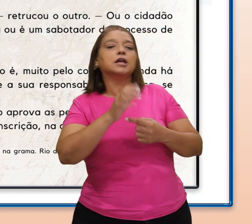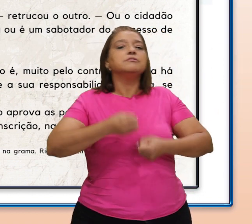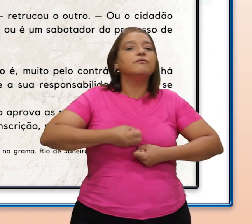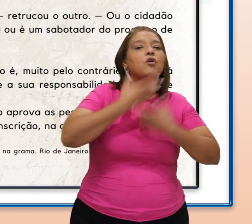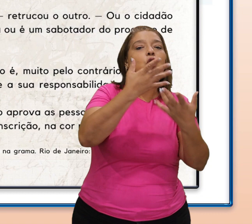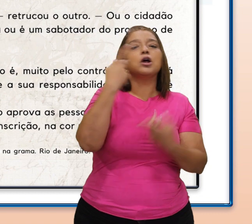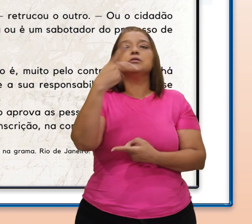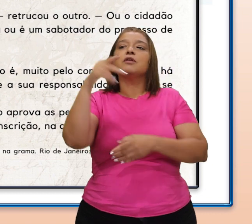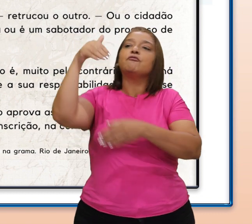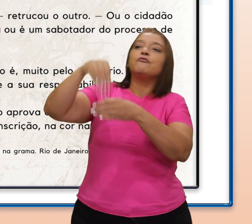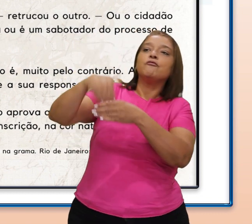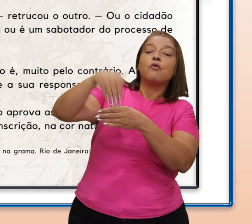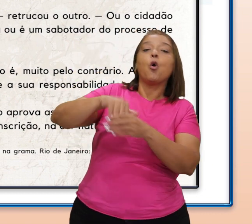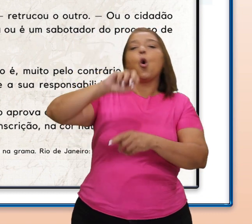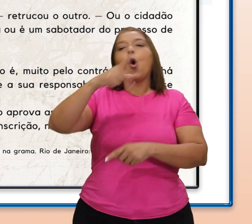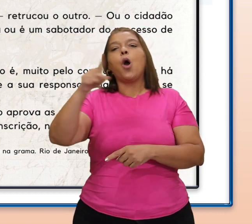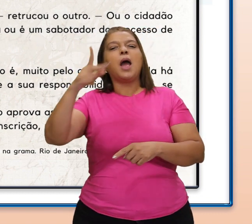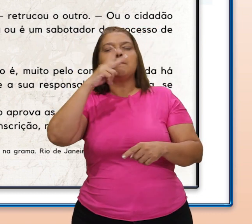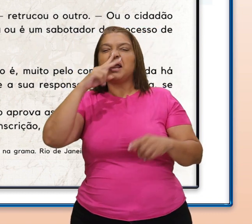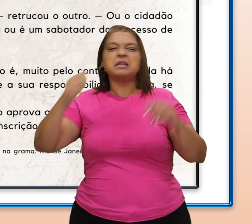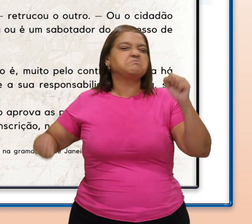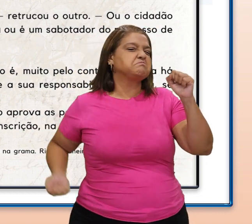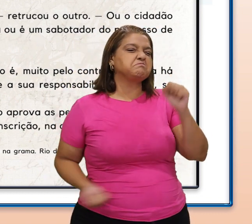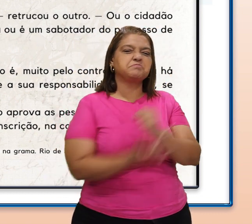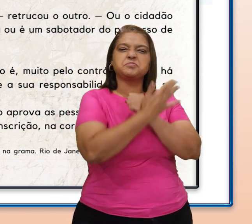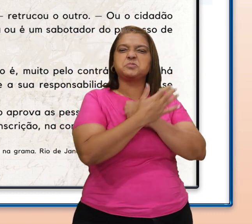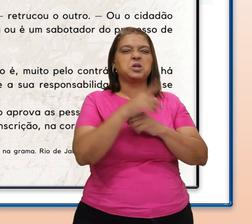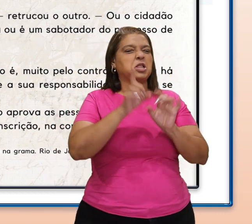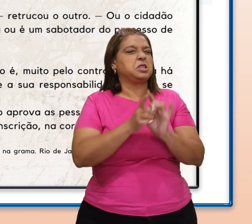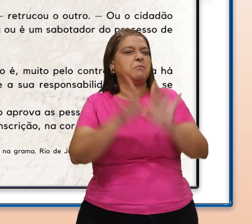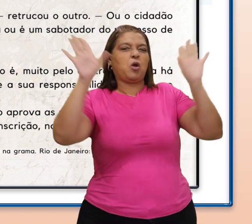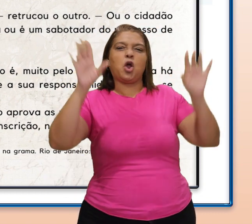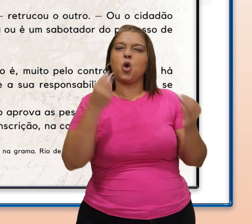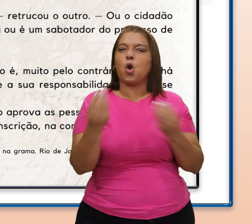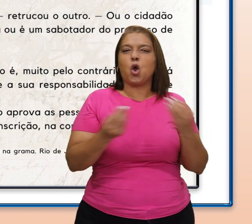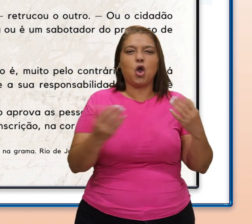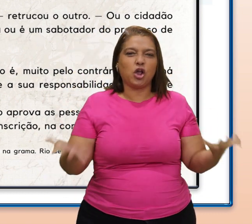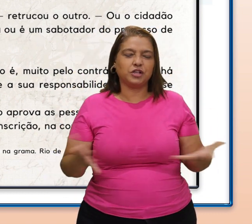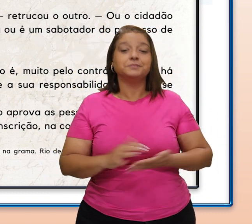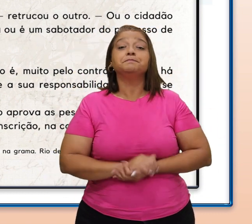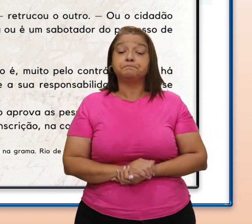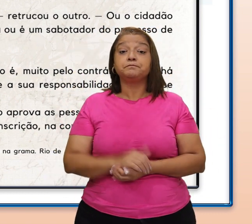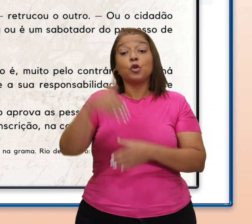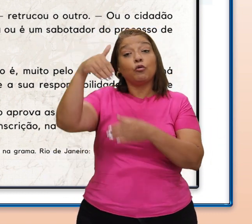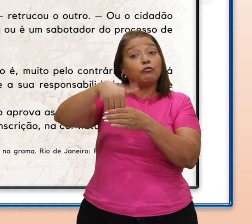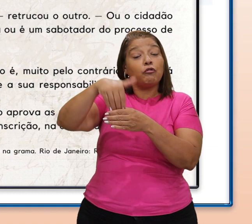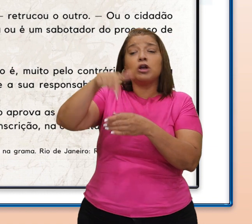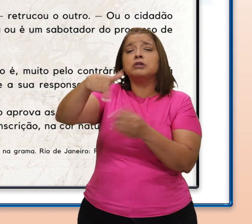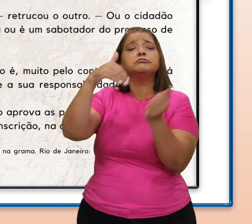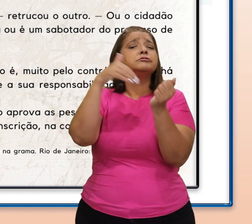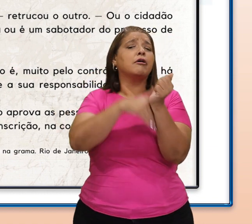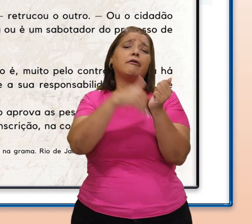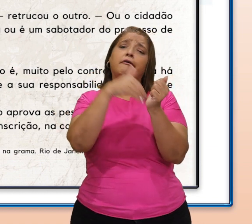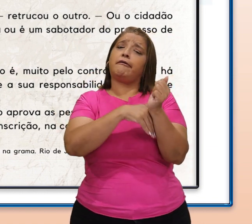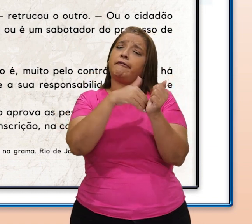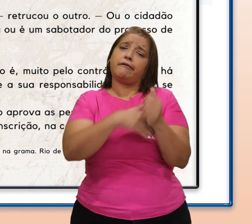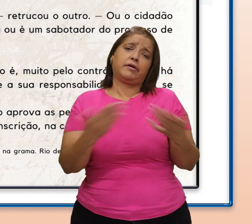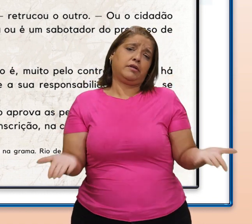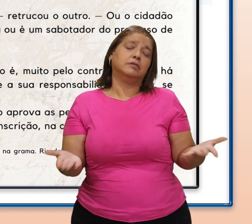preferência política, ou é um sabotador do processo de abertura democrática. O voto é